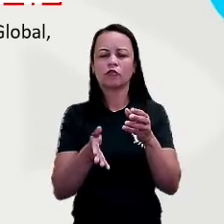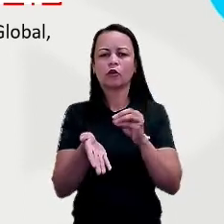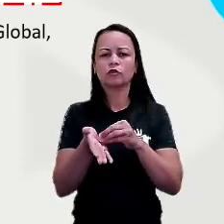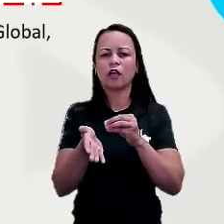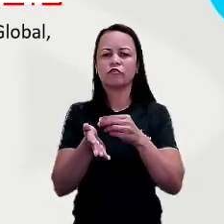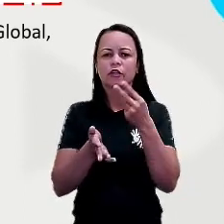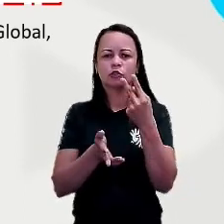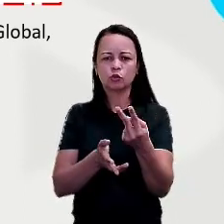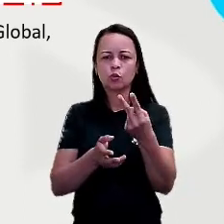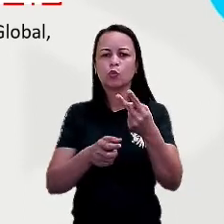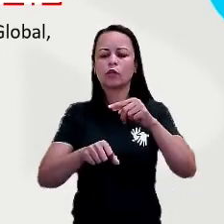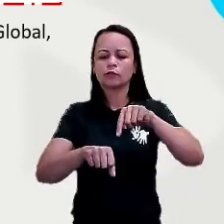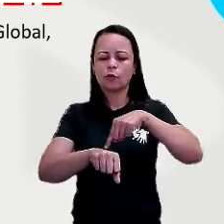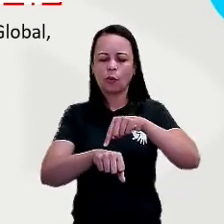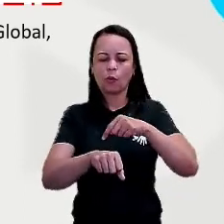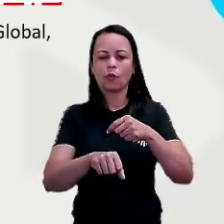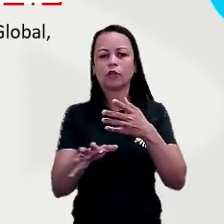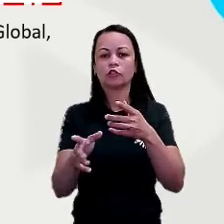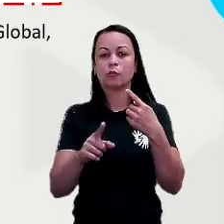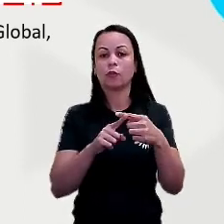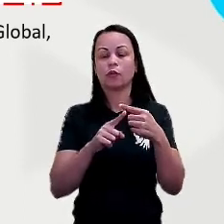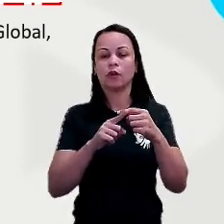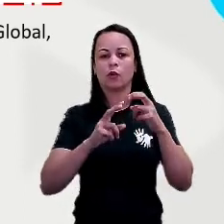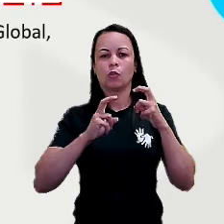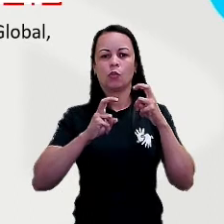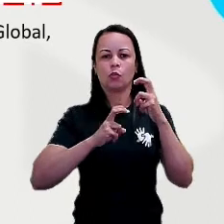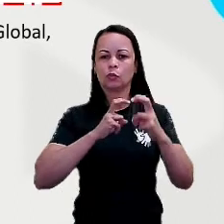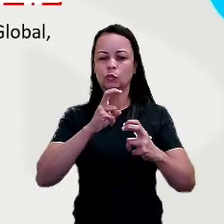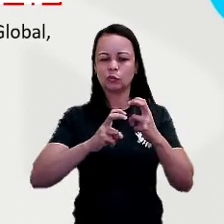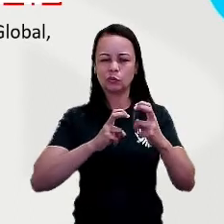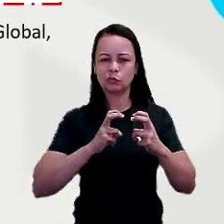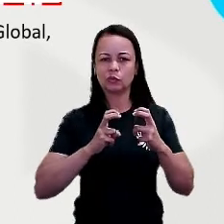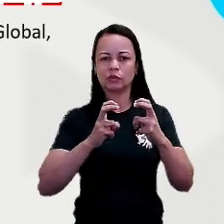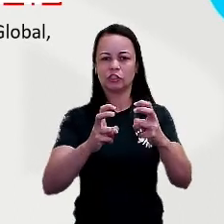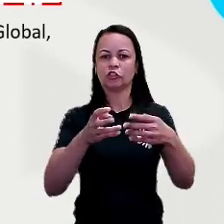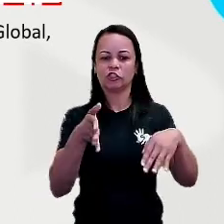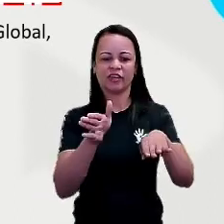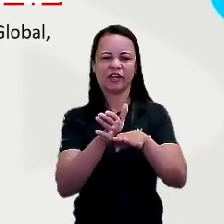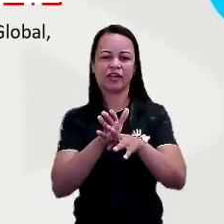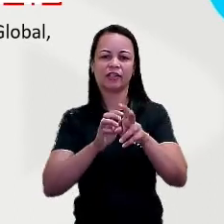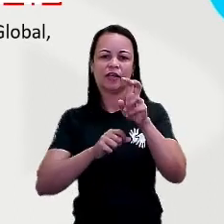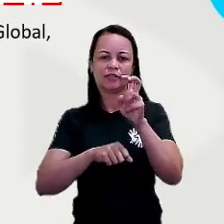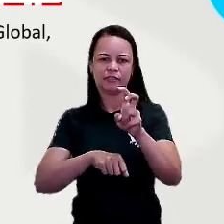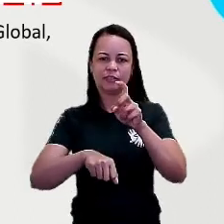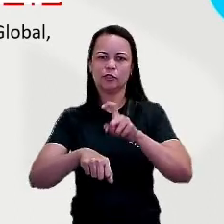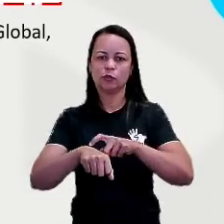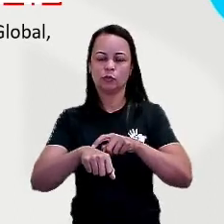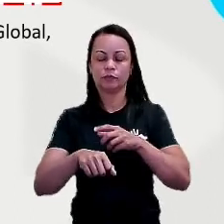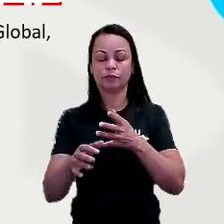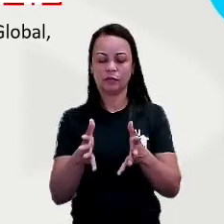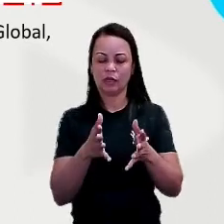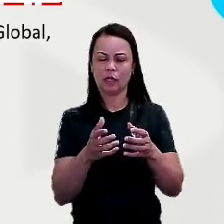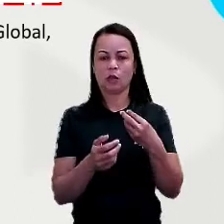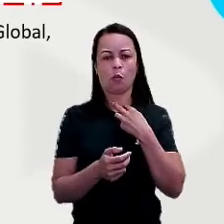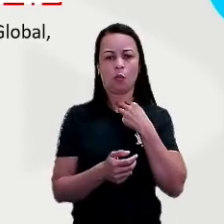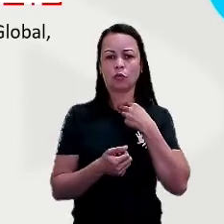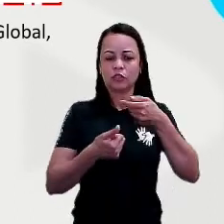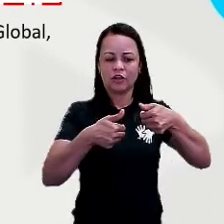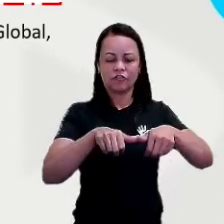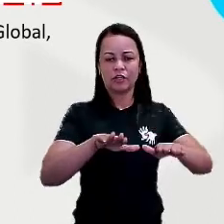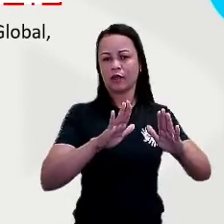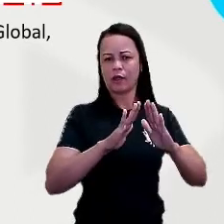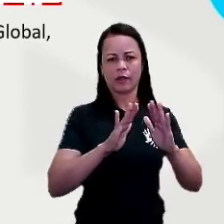horas, pois o trem chegaria às 5. Veio-me então o desejo de não passar mais nenhuma hora naquela